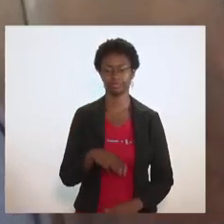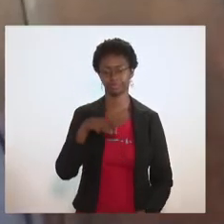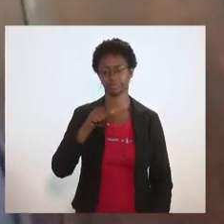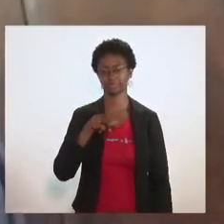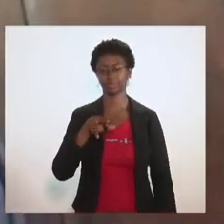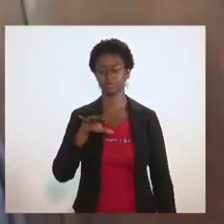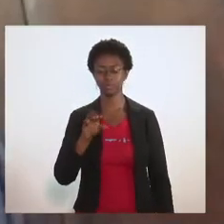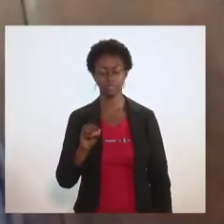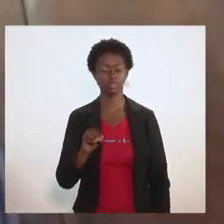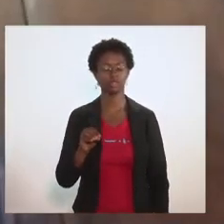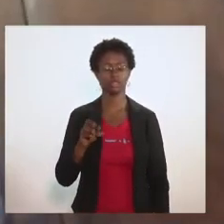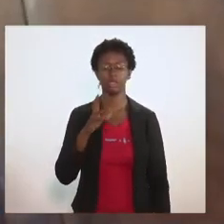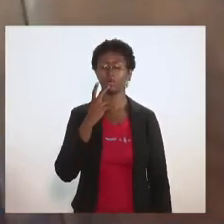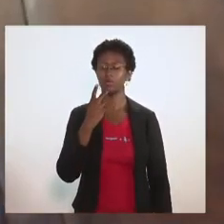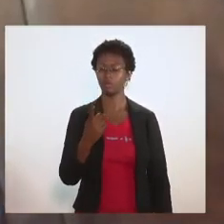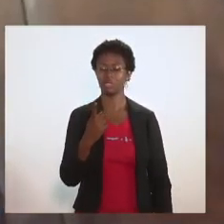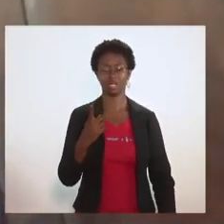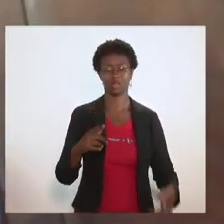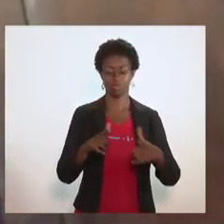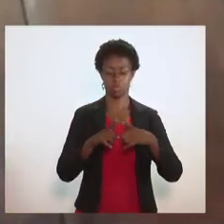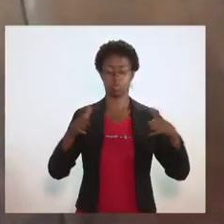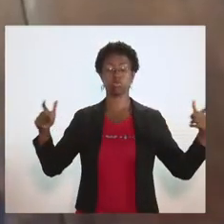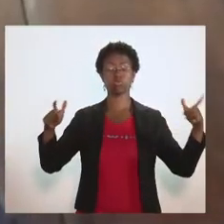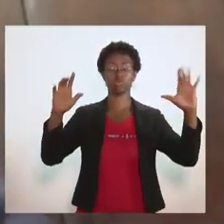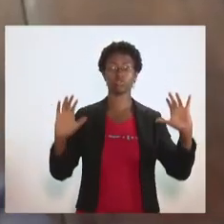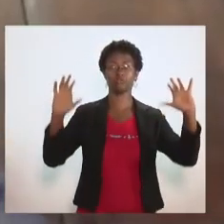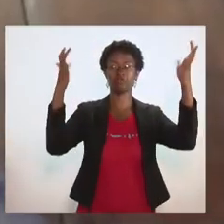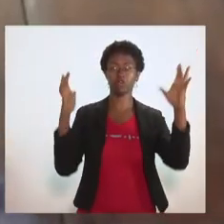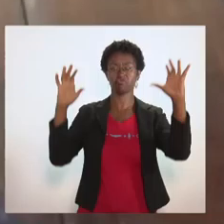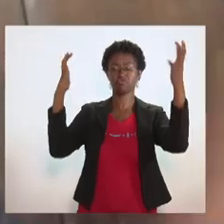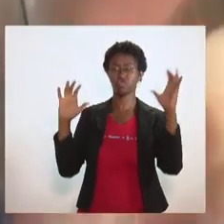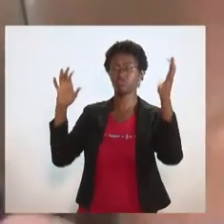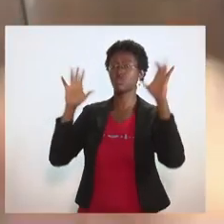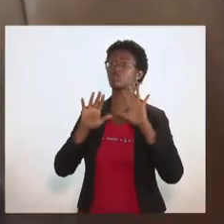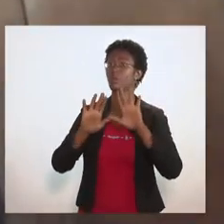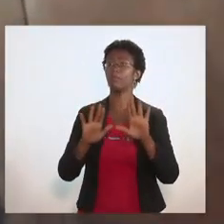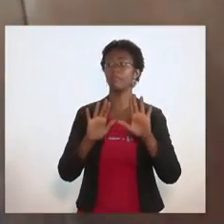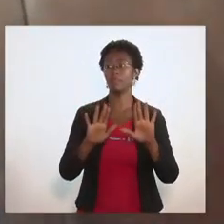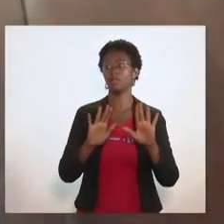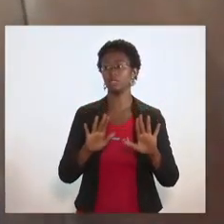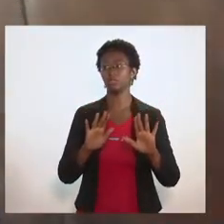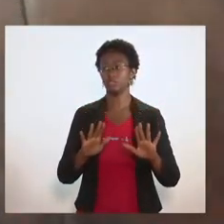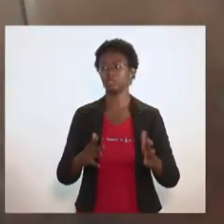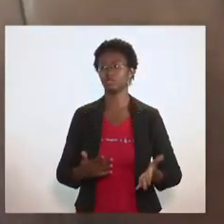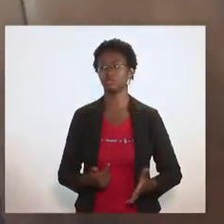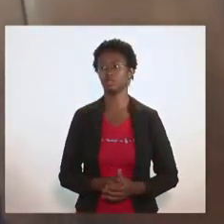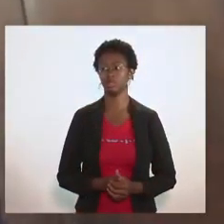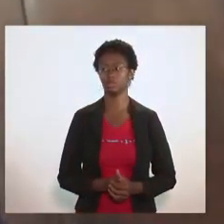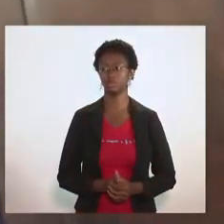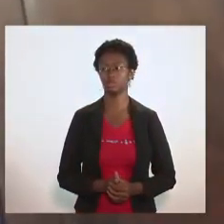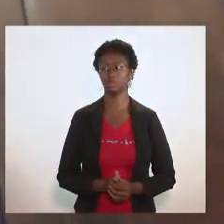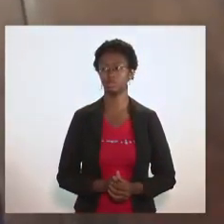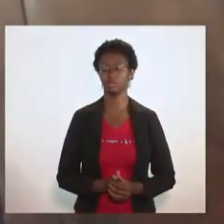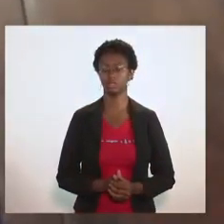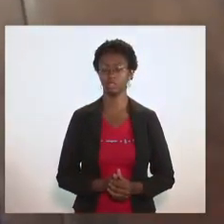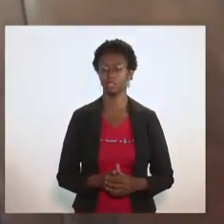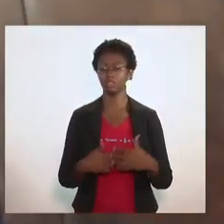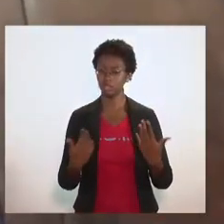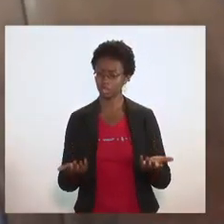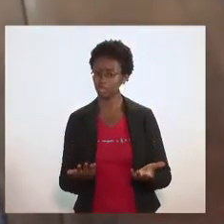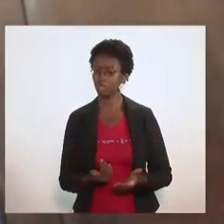presidente, registrado. Preciso registrar meu voto. Eu estou na reunião aqui dentro, eu vou voltar rapidinho. Deixar registrado, eu quero votar com o